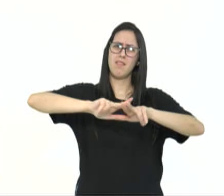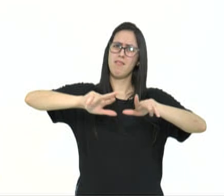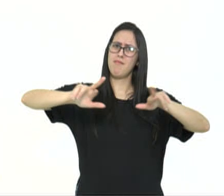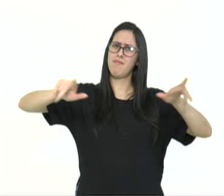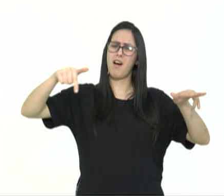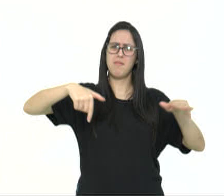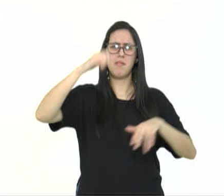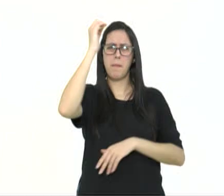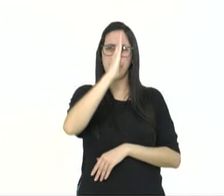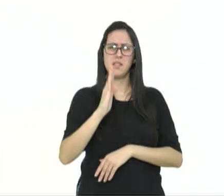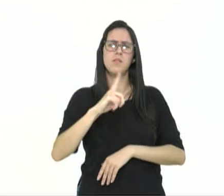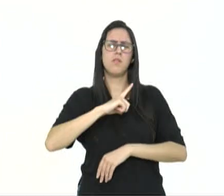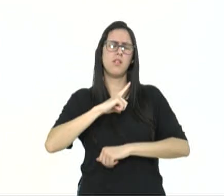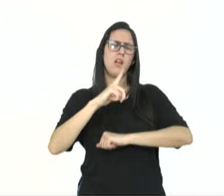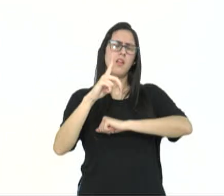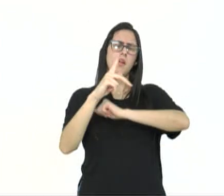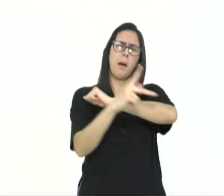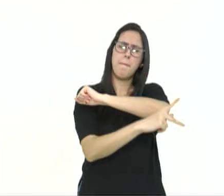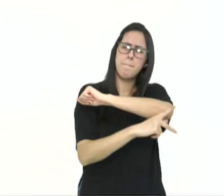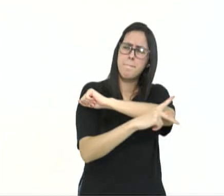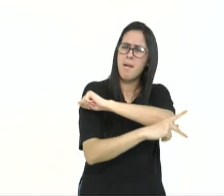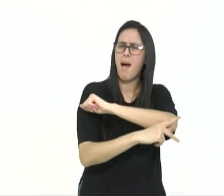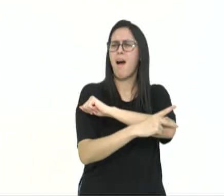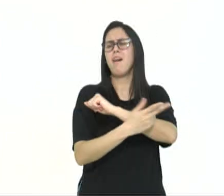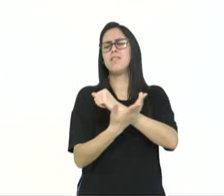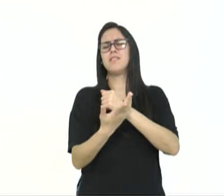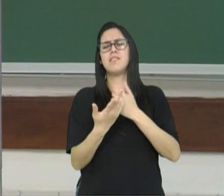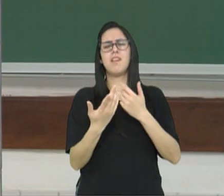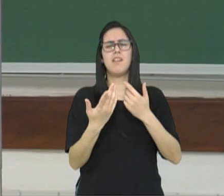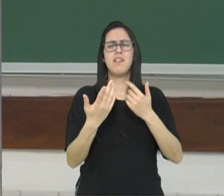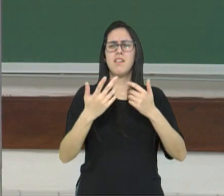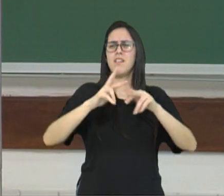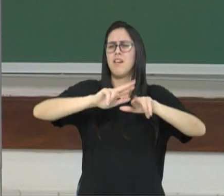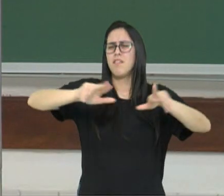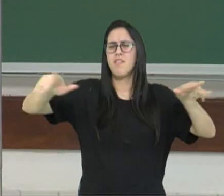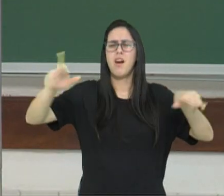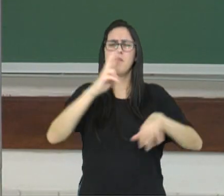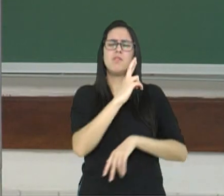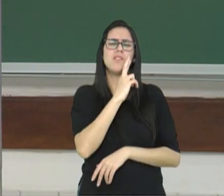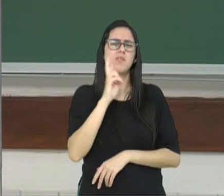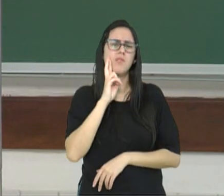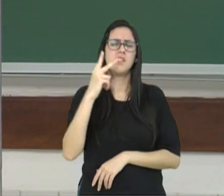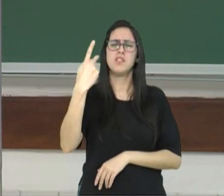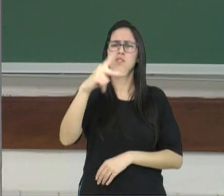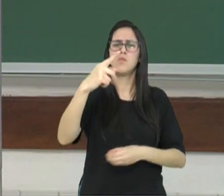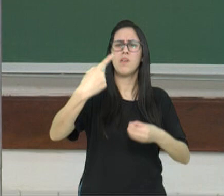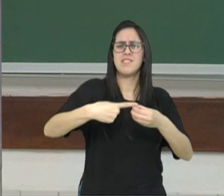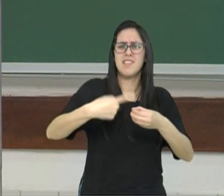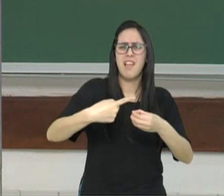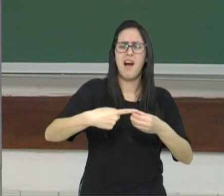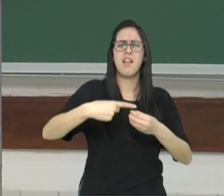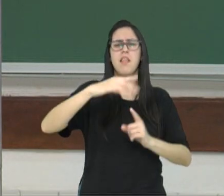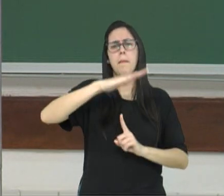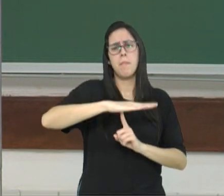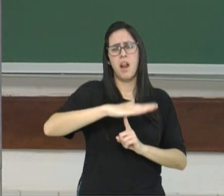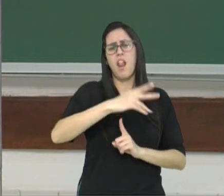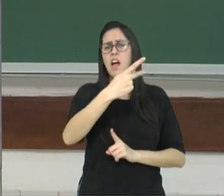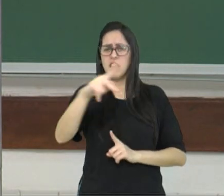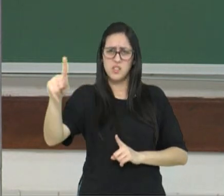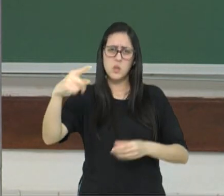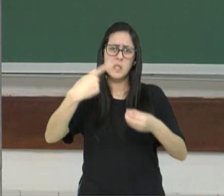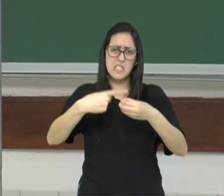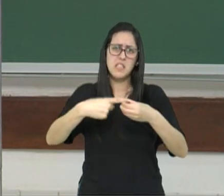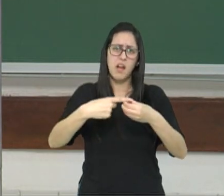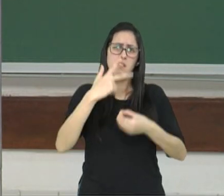monumentos, praças, aqui no estado do Paraná. Na tua cidade, numa dessas, deve ter pelo menos algum monumento desse,